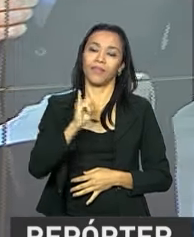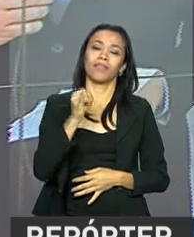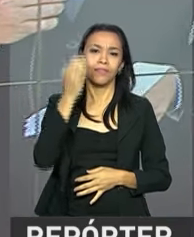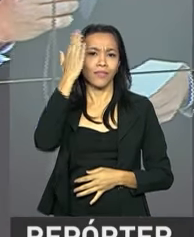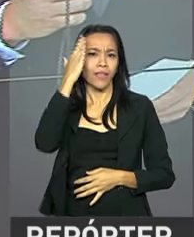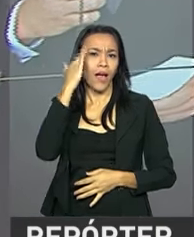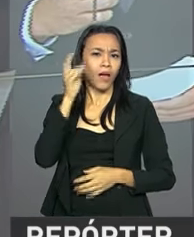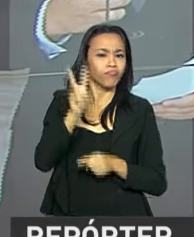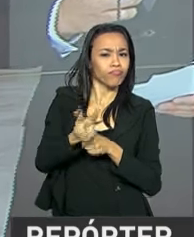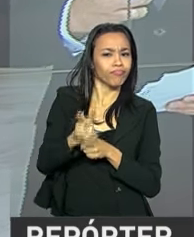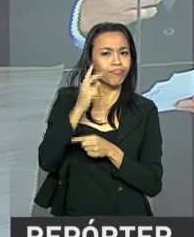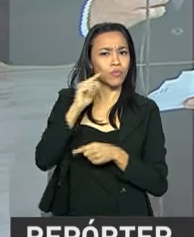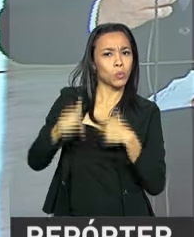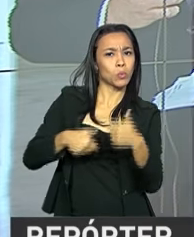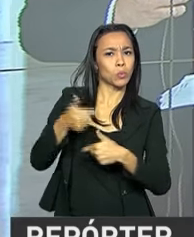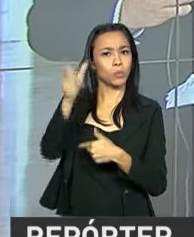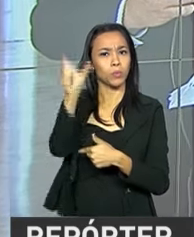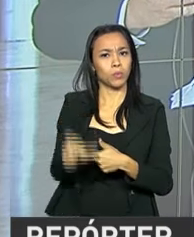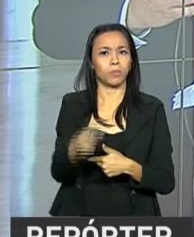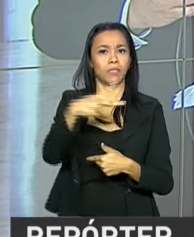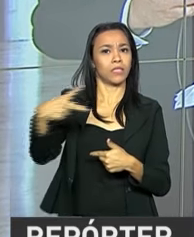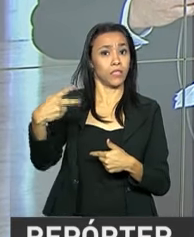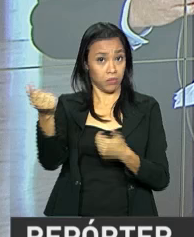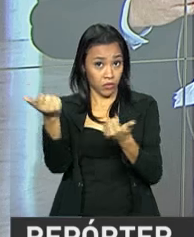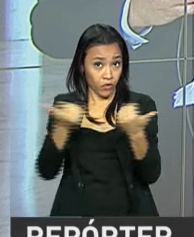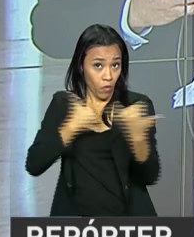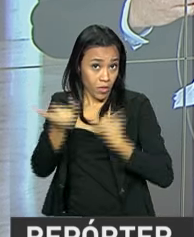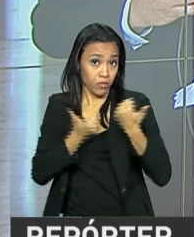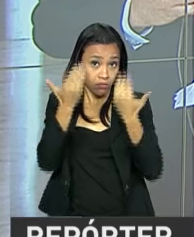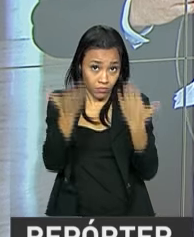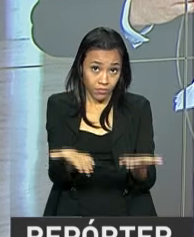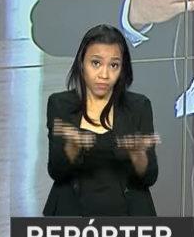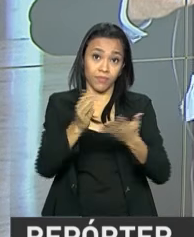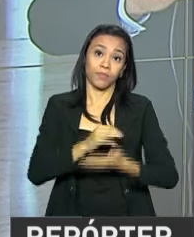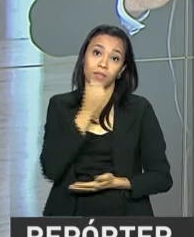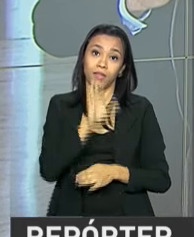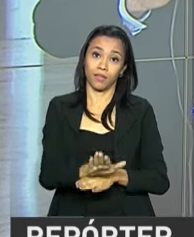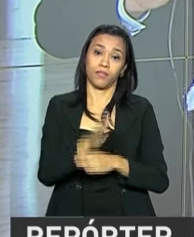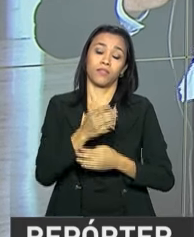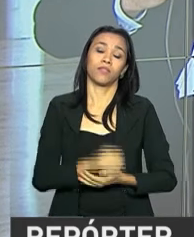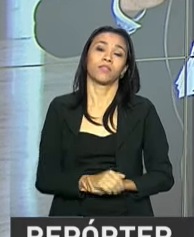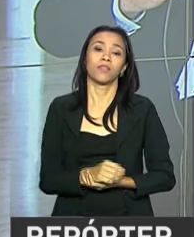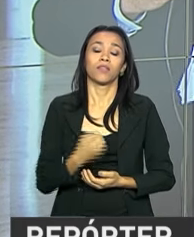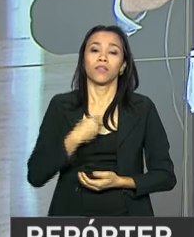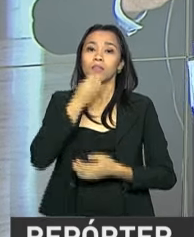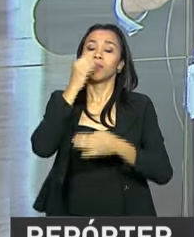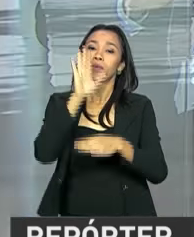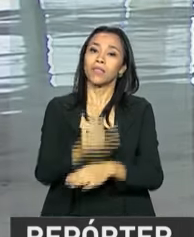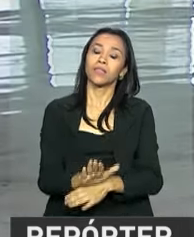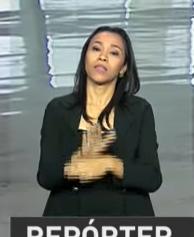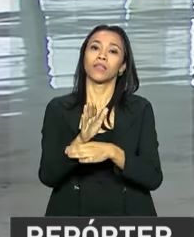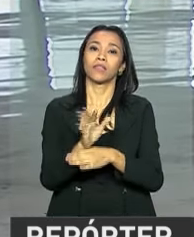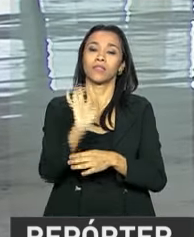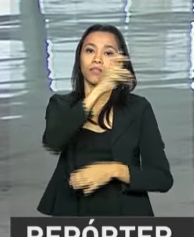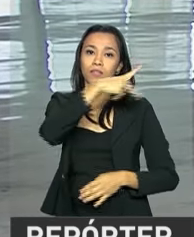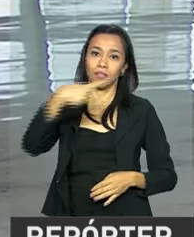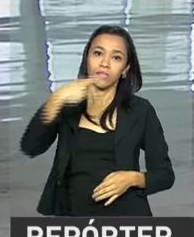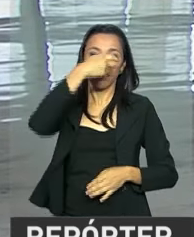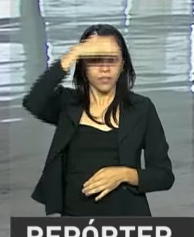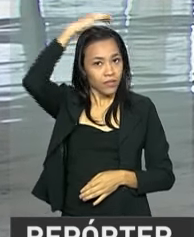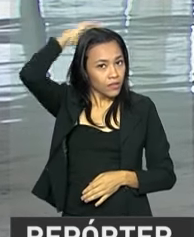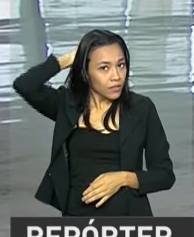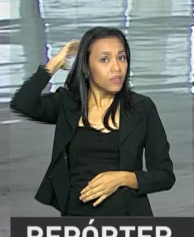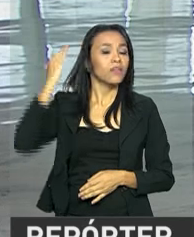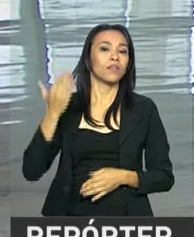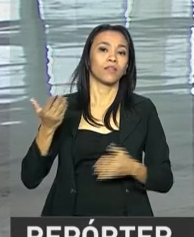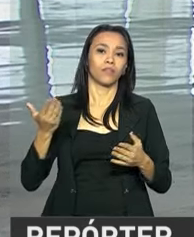agenda do presidente. Temer e tem mais informações pra gente. Nei, boa tarde. Boa tarde, Leandro. O presidente exercício, Michel